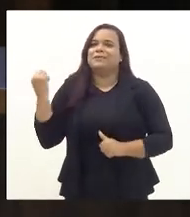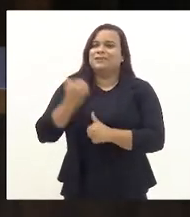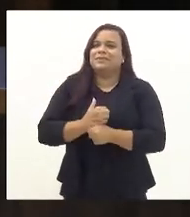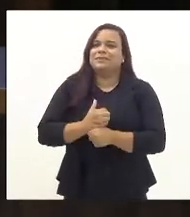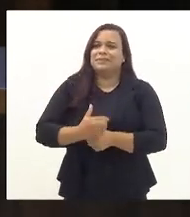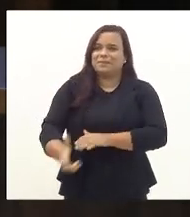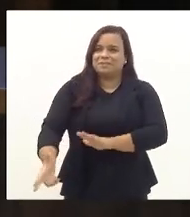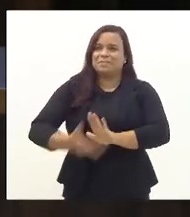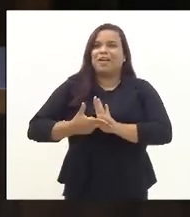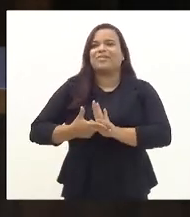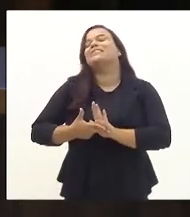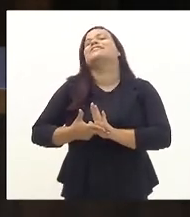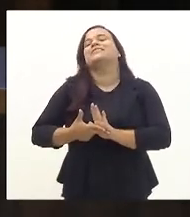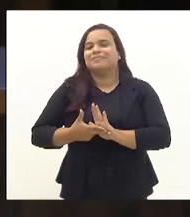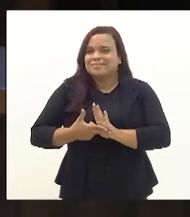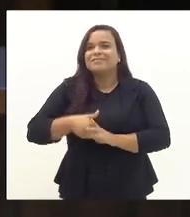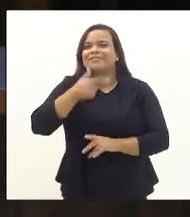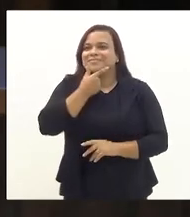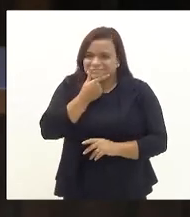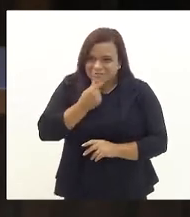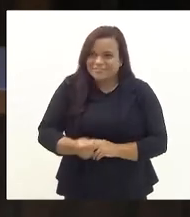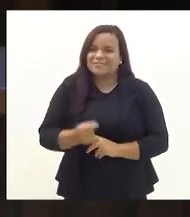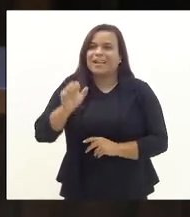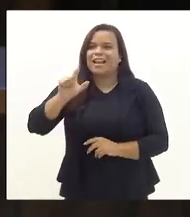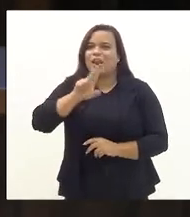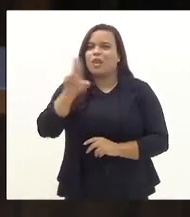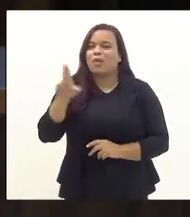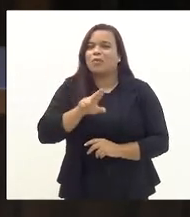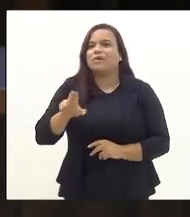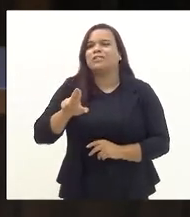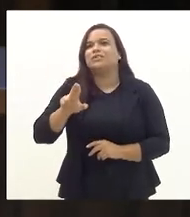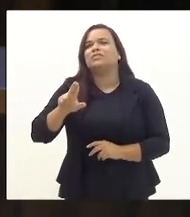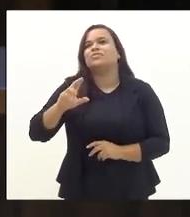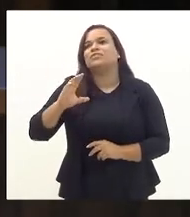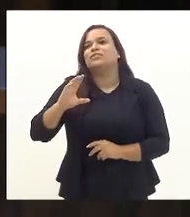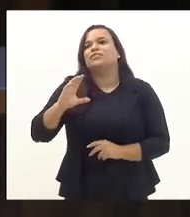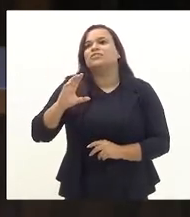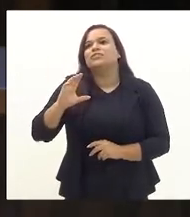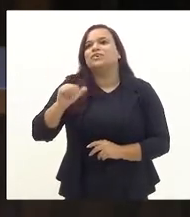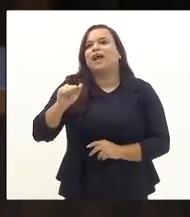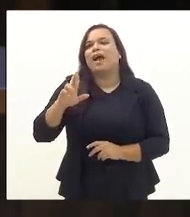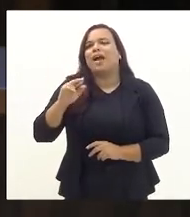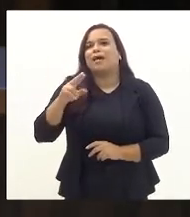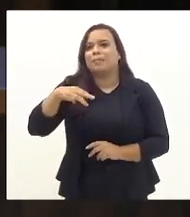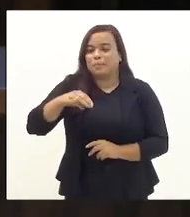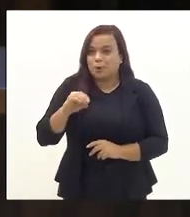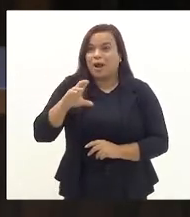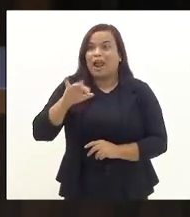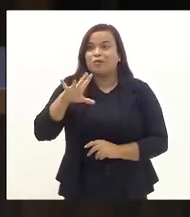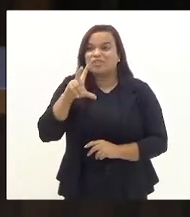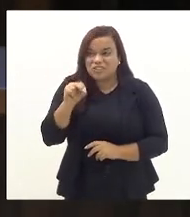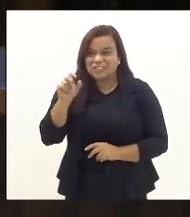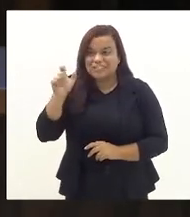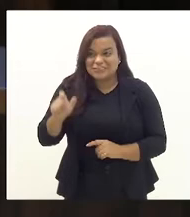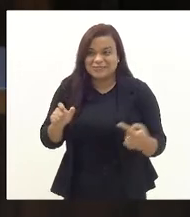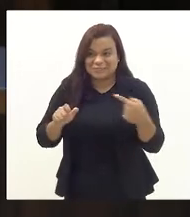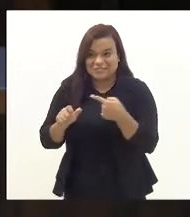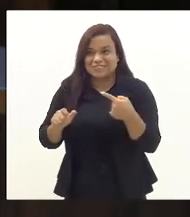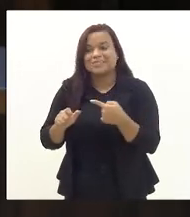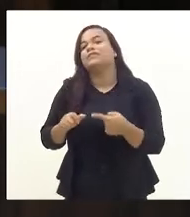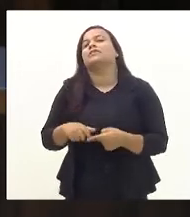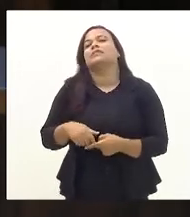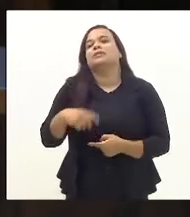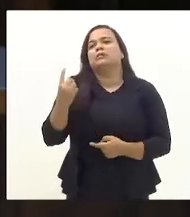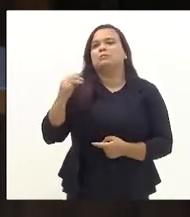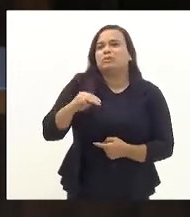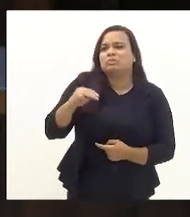sucessor, senhor Luiz Cláudio do Carmo, o Claudinho, o novo presidente da Natorg. E um minuto, dois